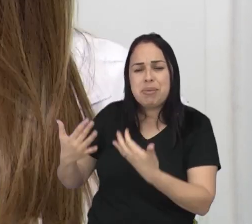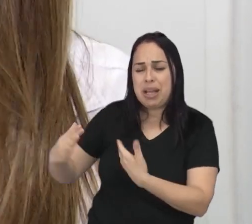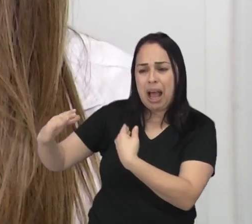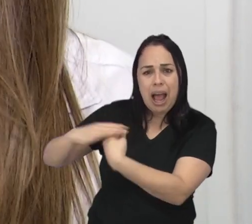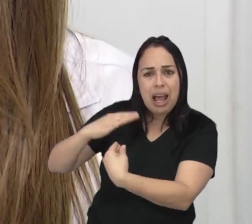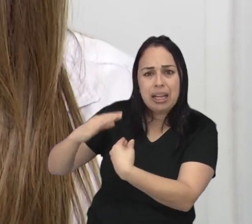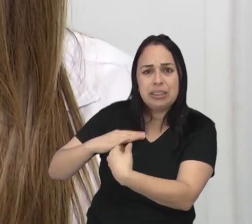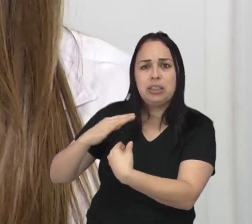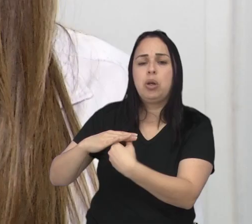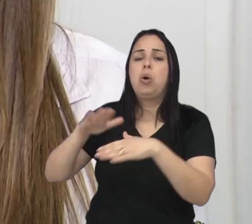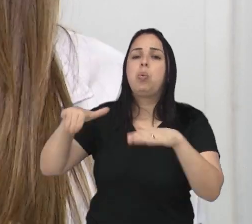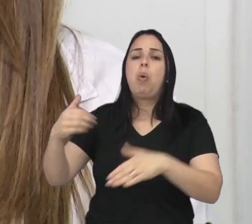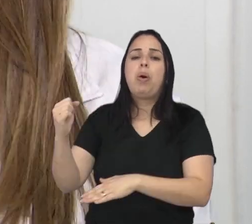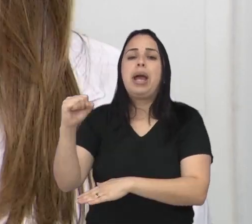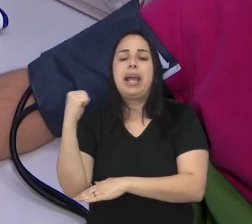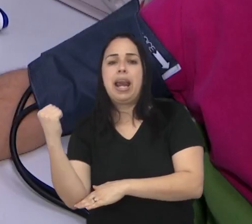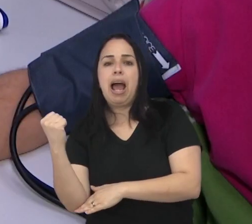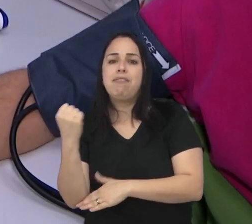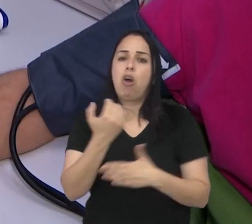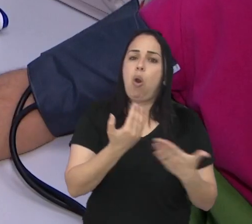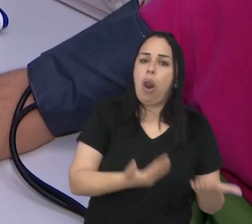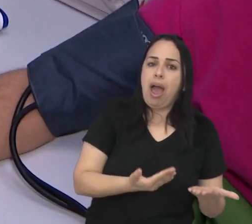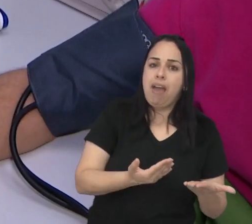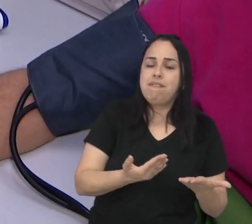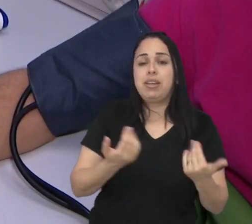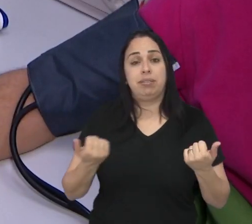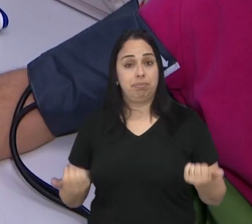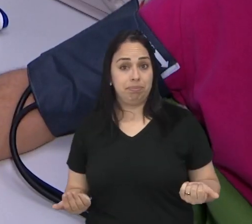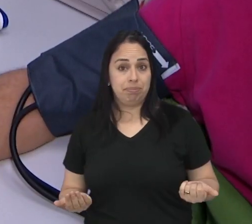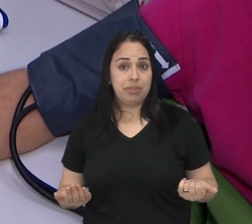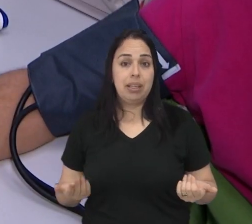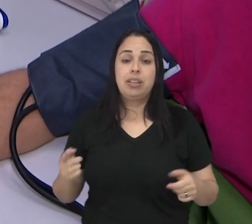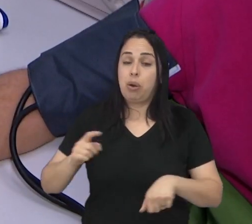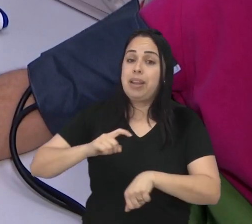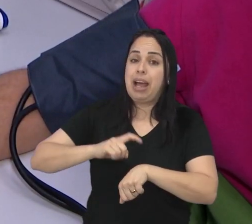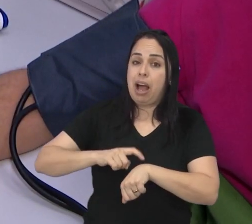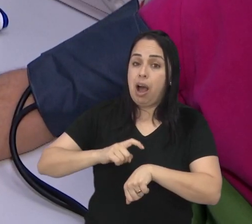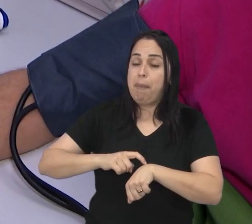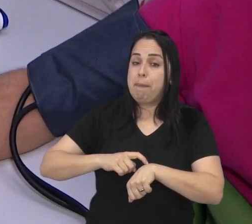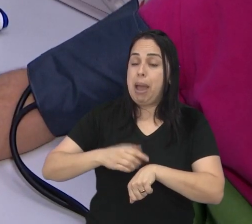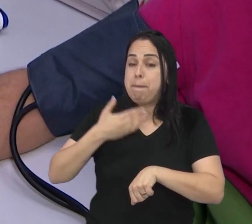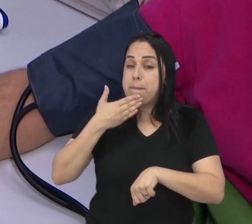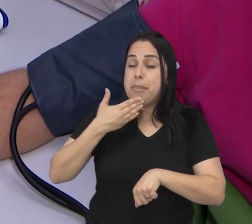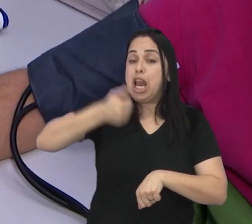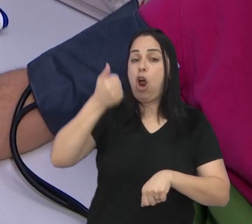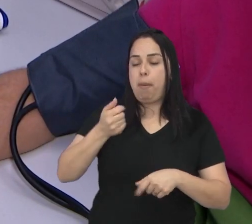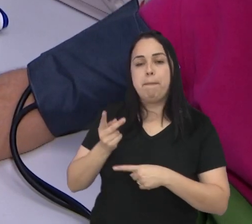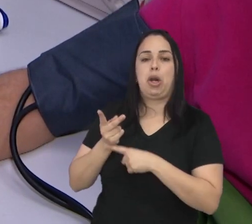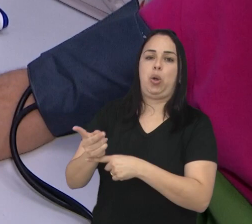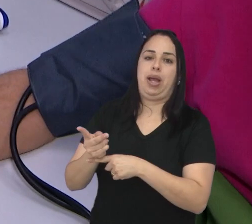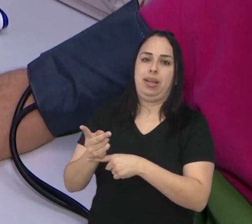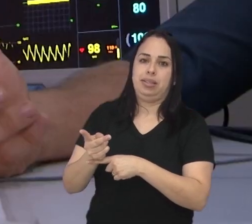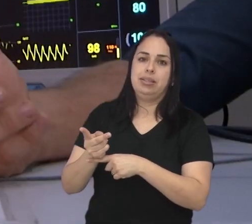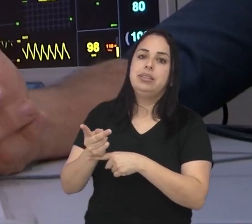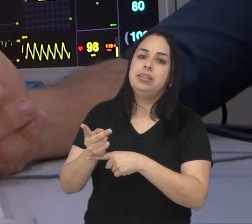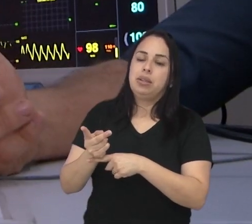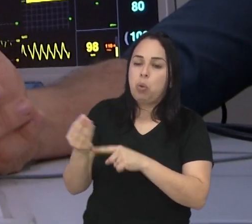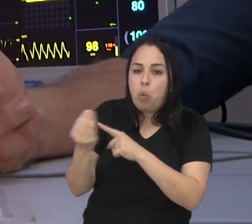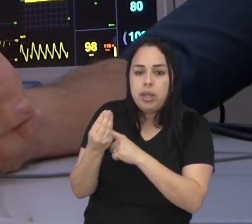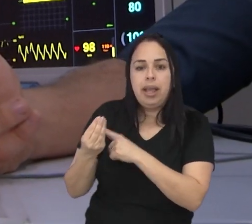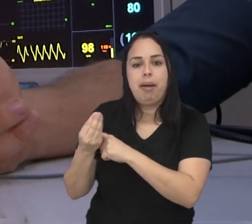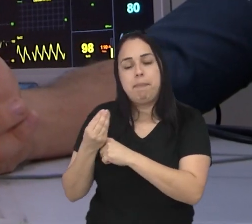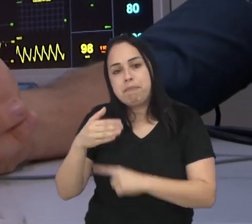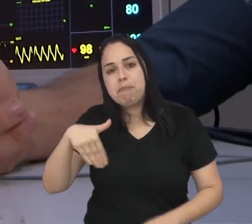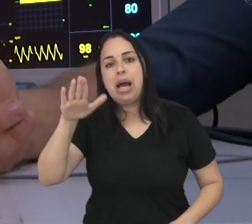poder justamente dizer isso, né? A gravidade disso. Será que você tem que vir ou não vir? Nessas horas eu acho melhor a gente precar por mais, né? Por